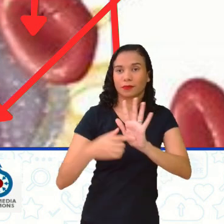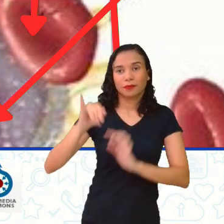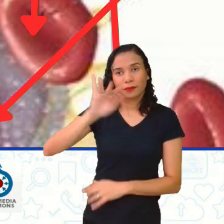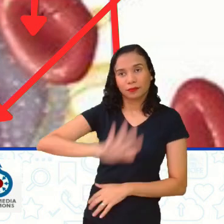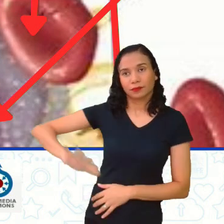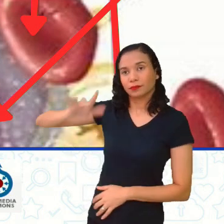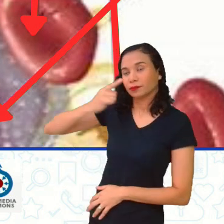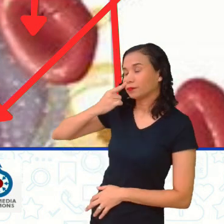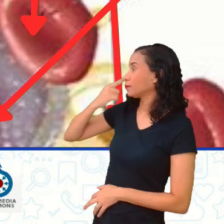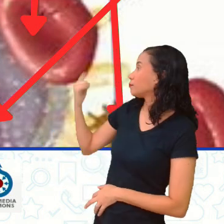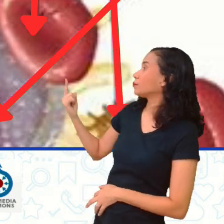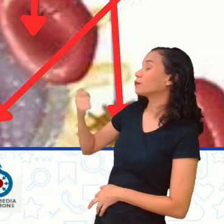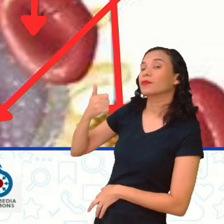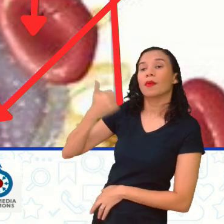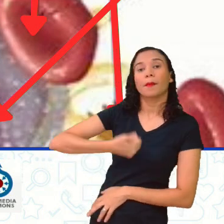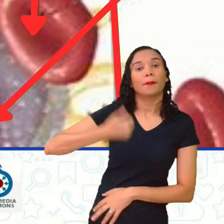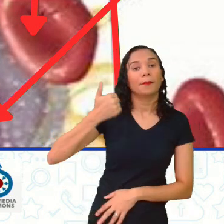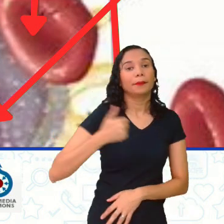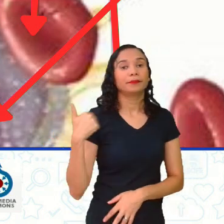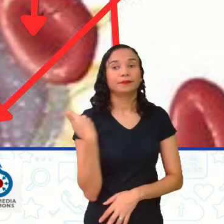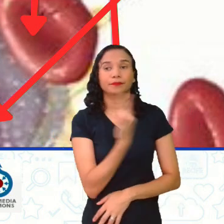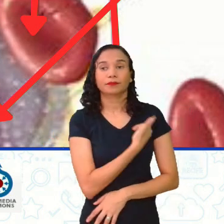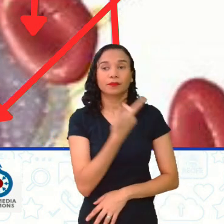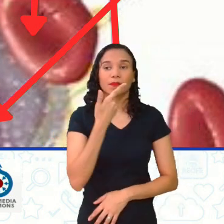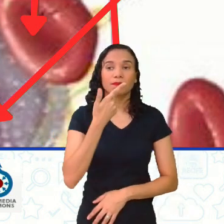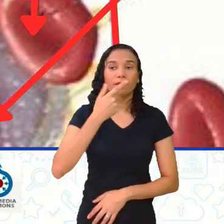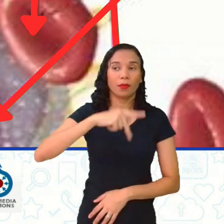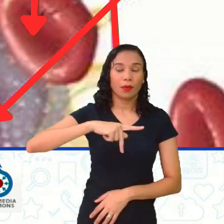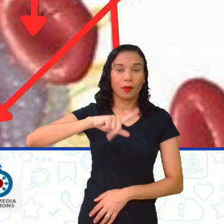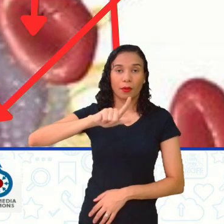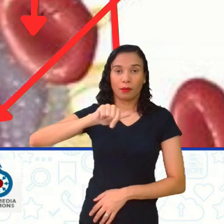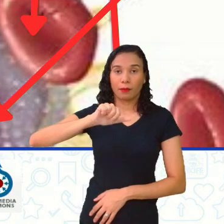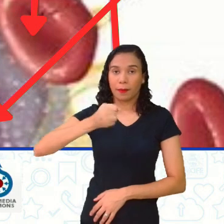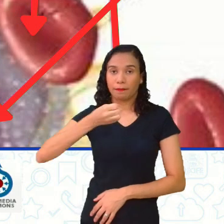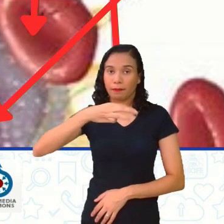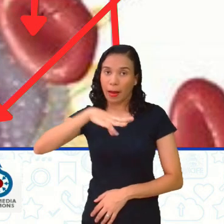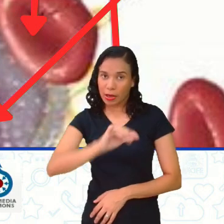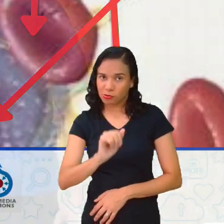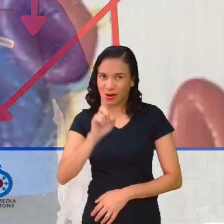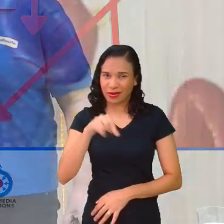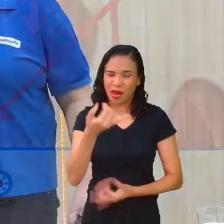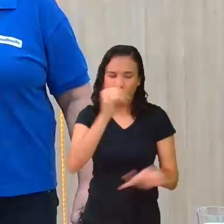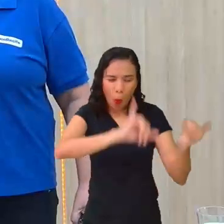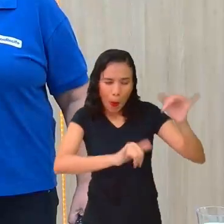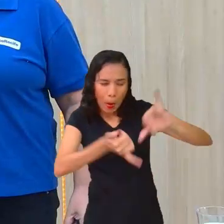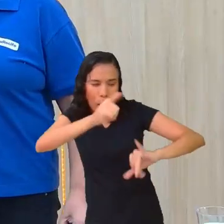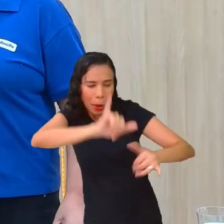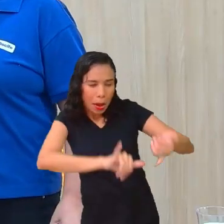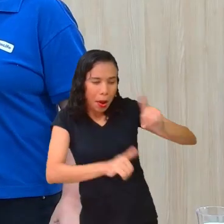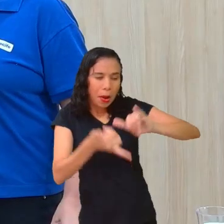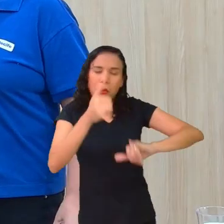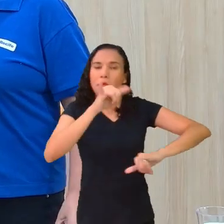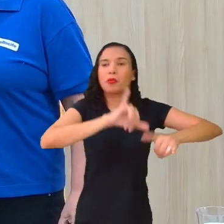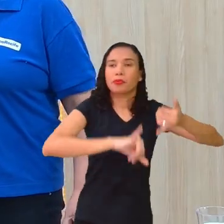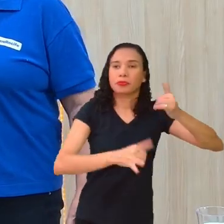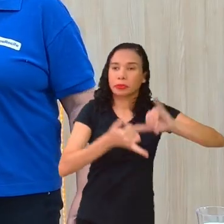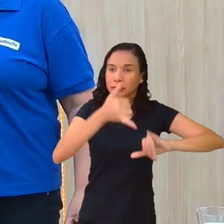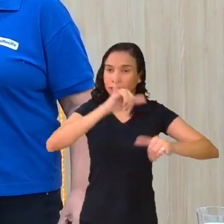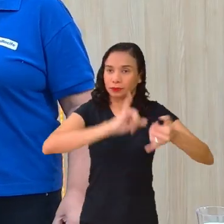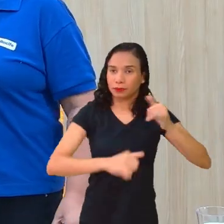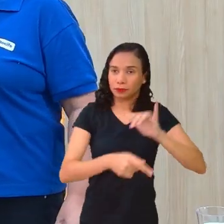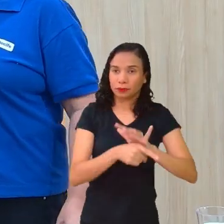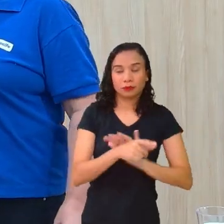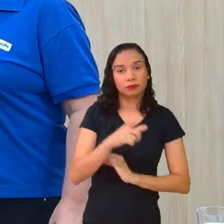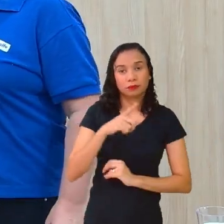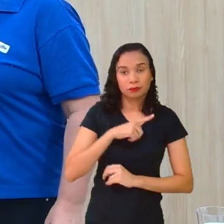imagem. Então, primeiro a gente vai ver a questão do plasma, que é a parte líquida, né? Essa parte